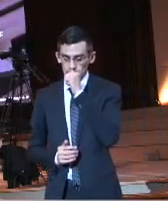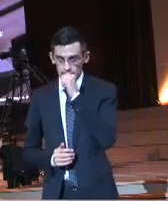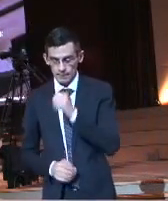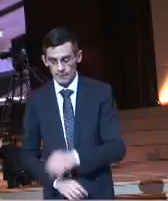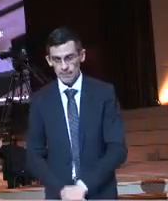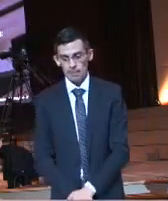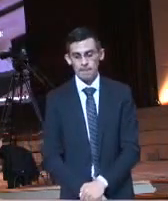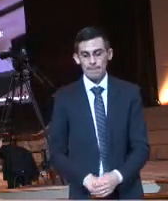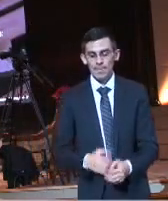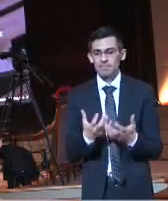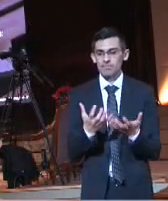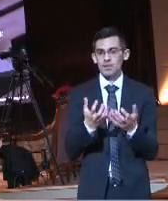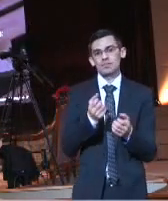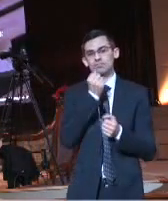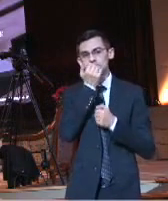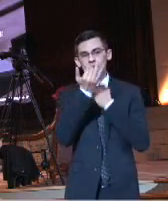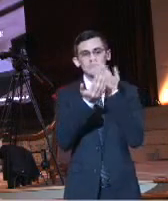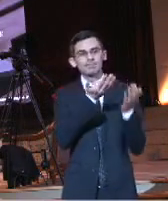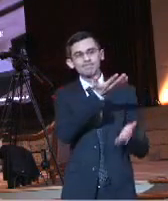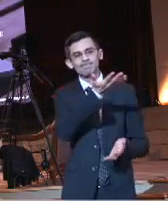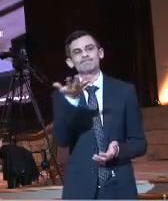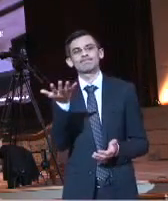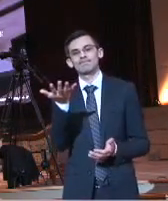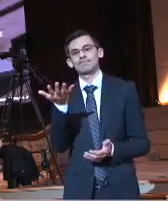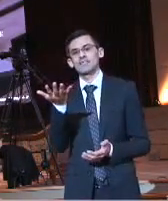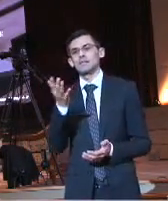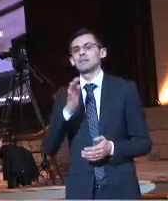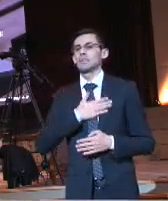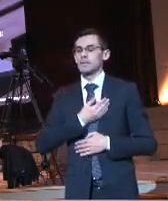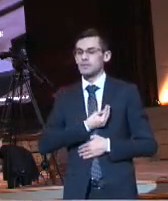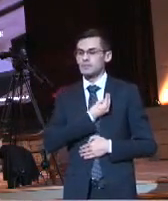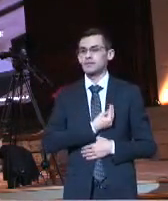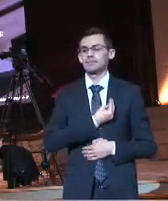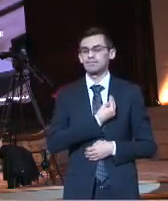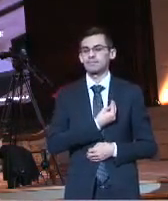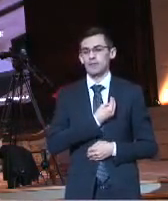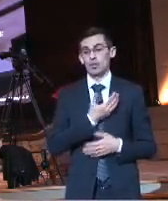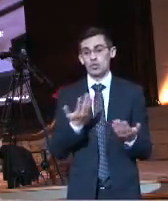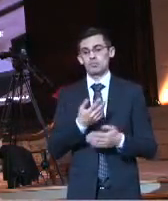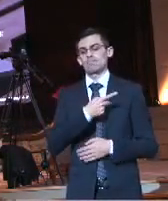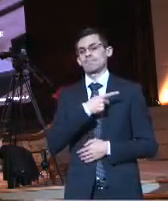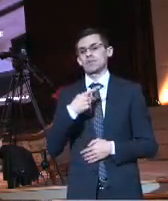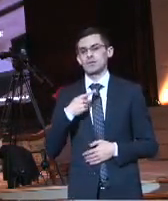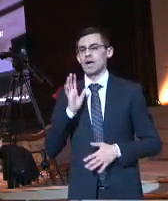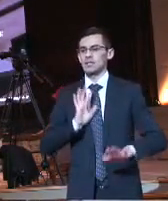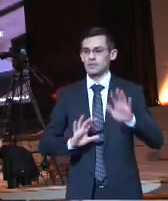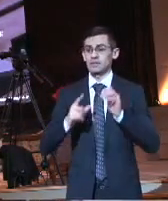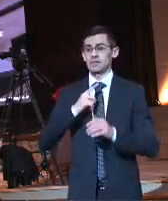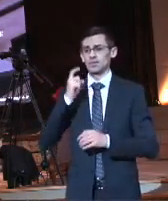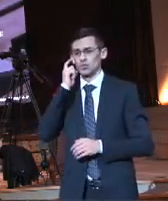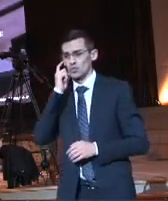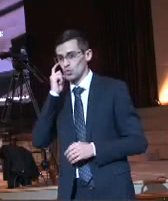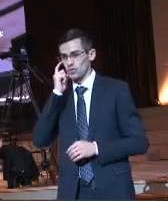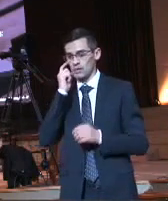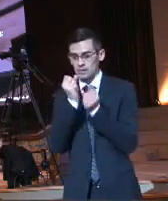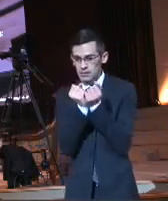Eu quero confessar para você que na minha vida, como pastor, eu tinha dúvida de alguns milagres.